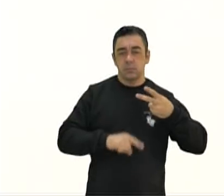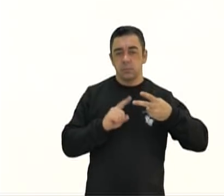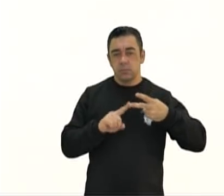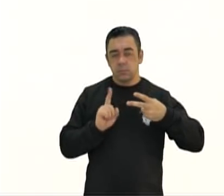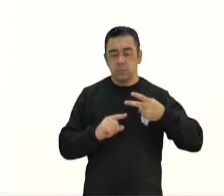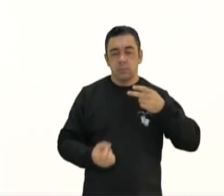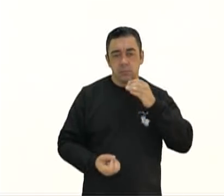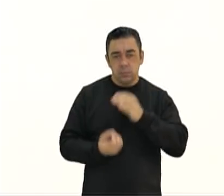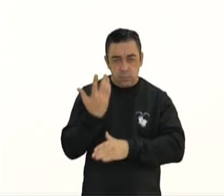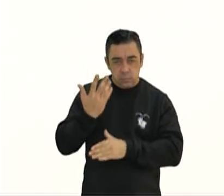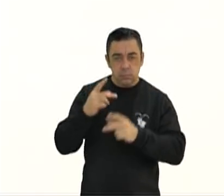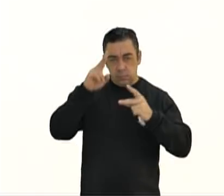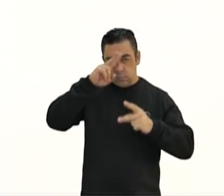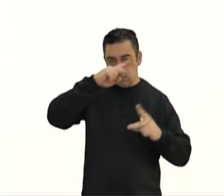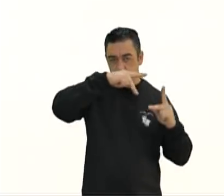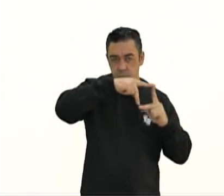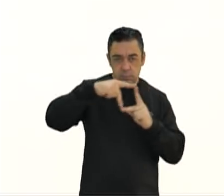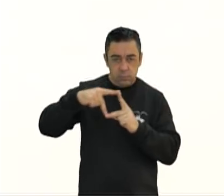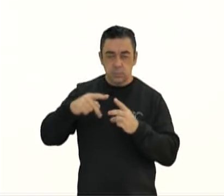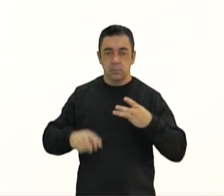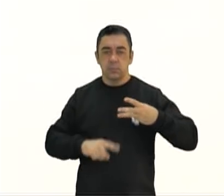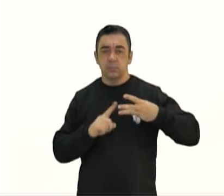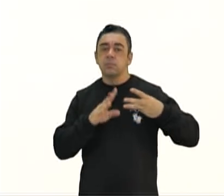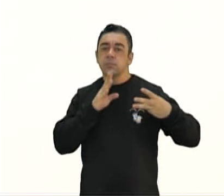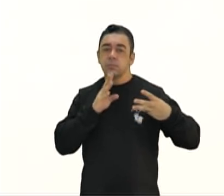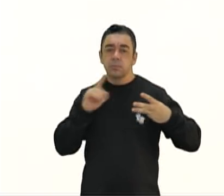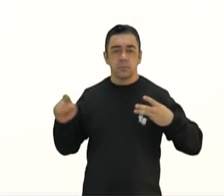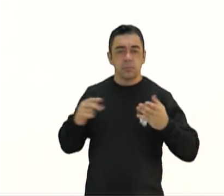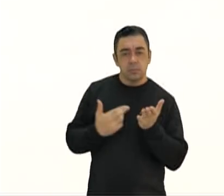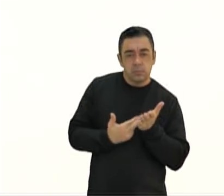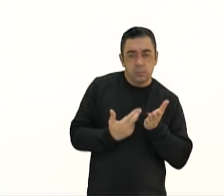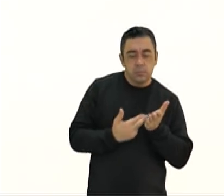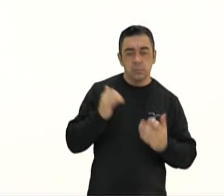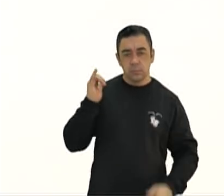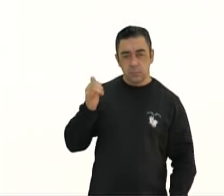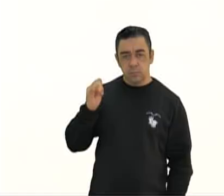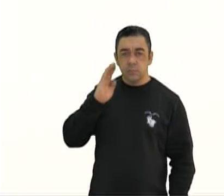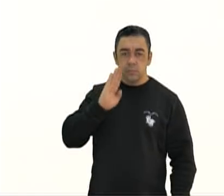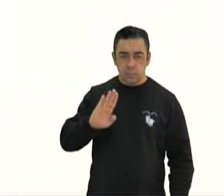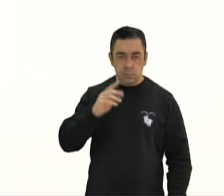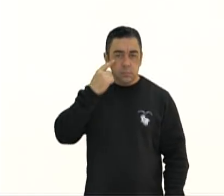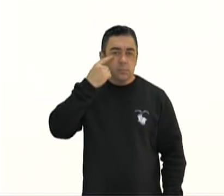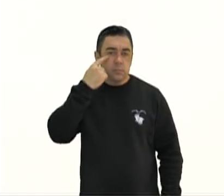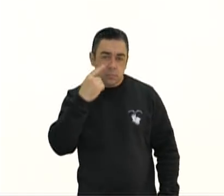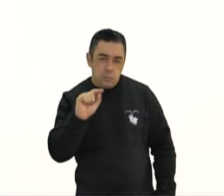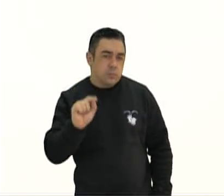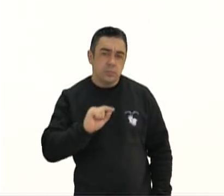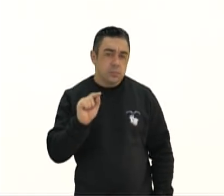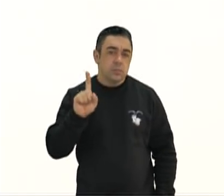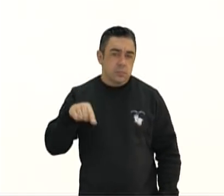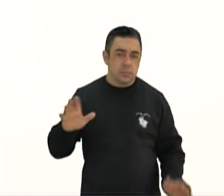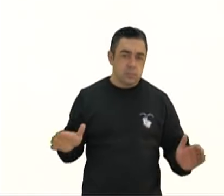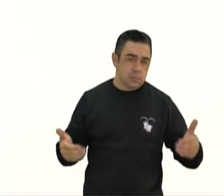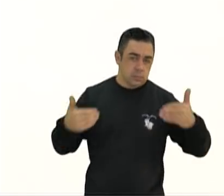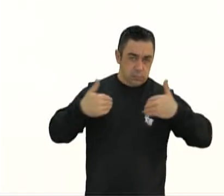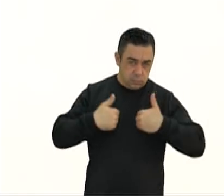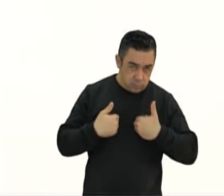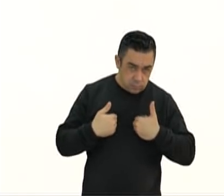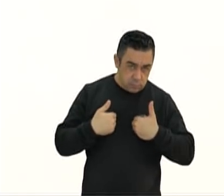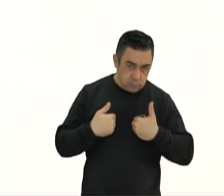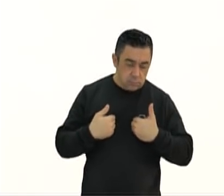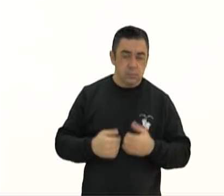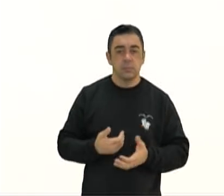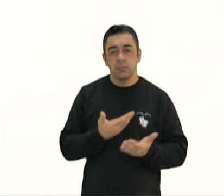quadrinhos, conhecemos a revista Relatos Azuis, vimos um pouco sobre o que é a síndrome do espectro do